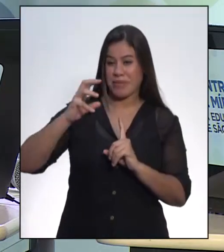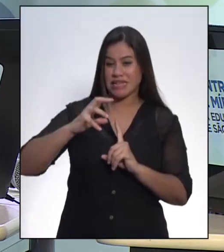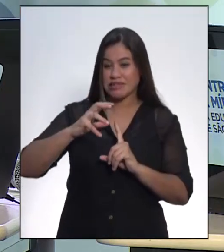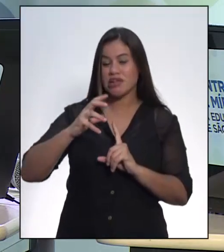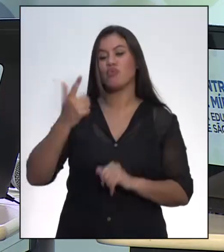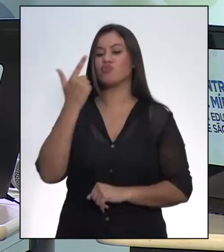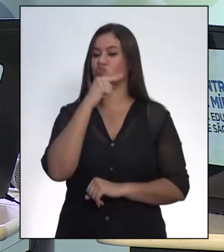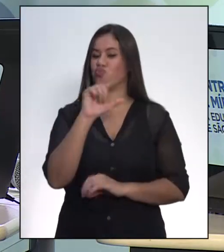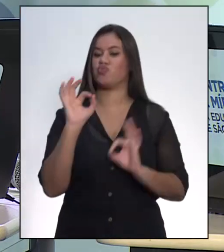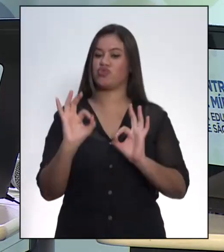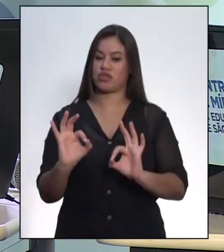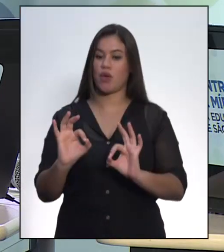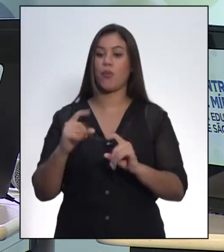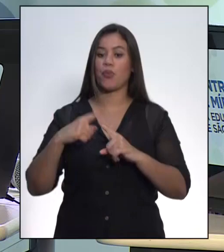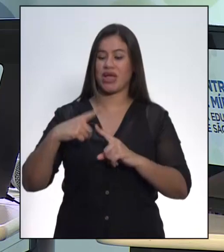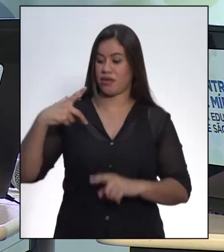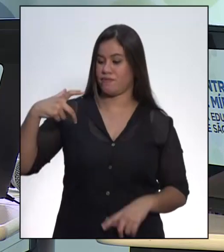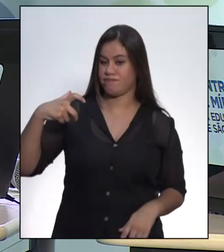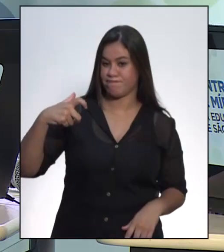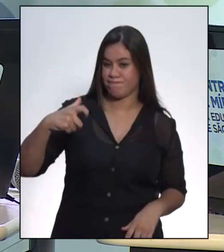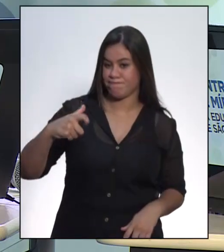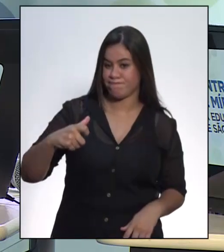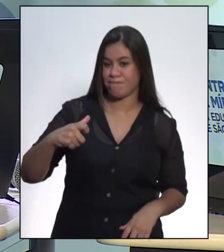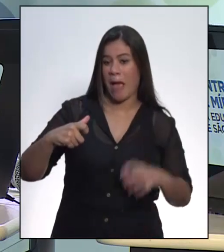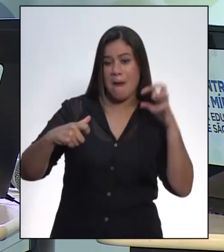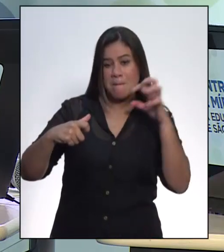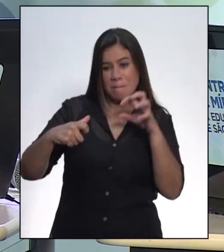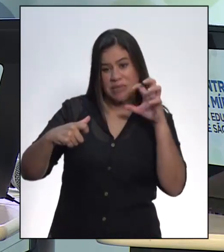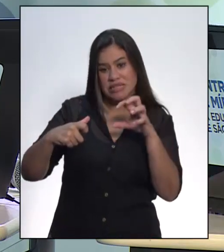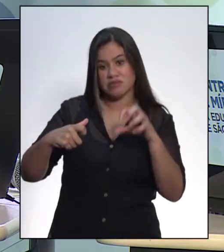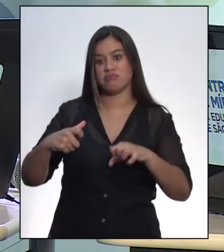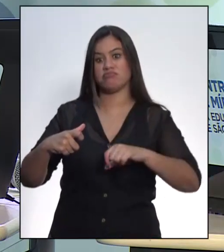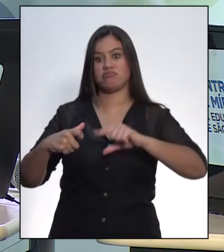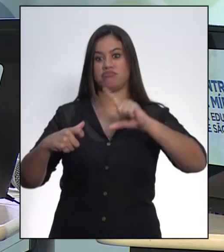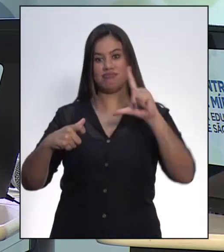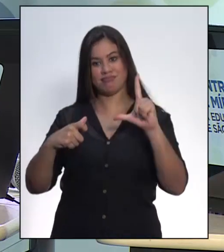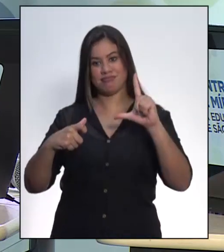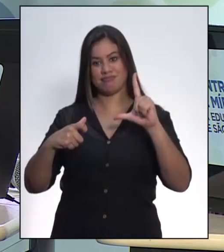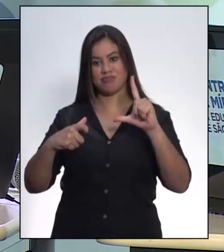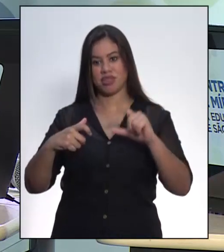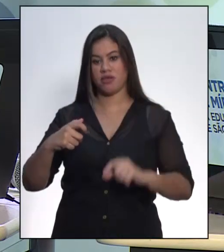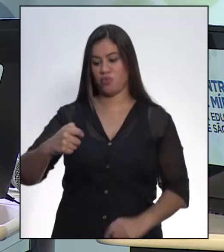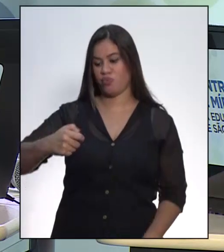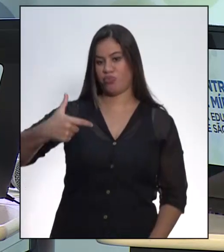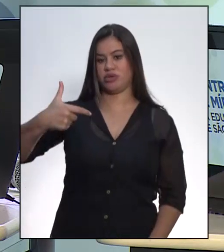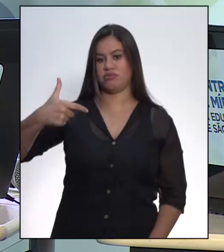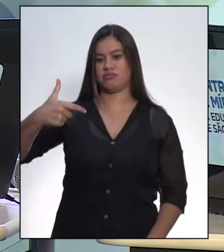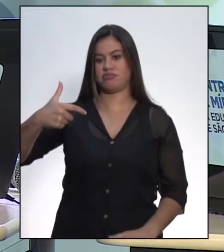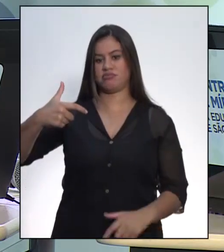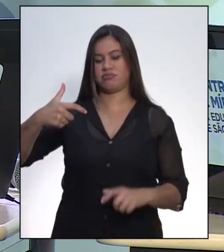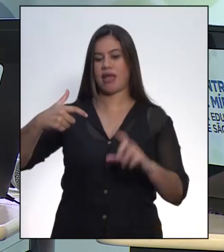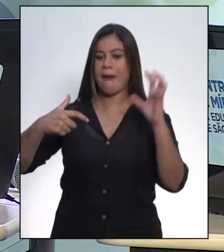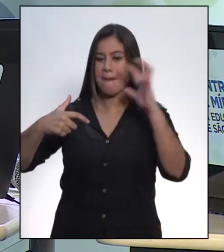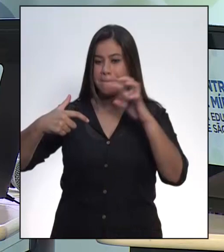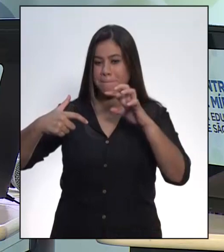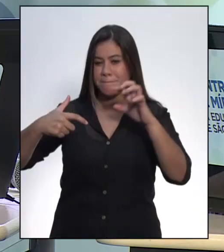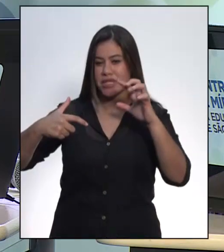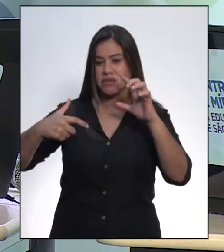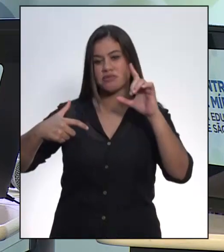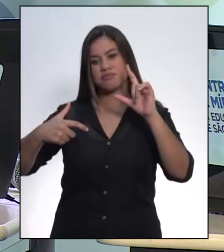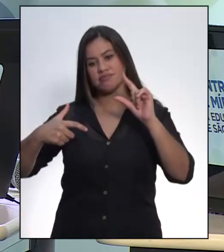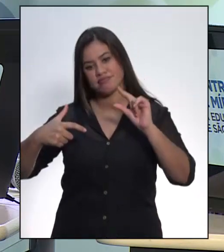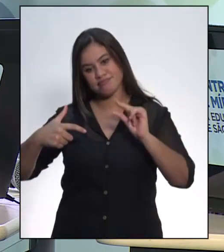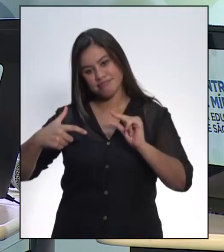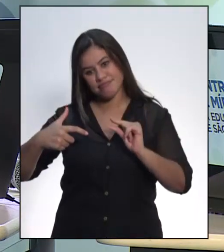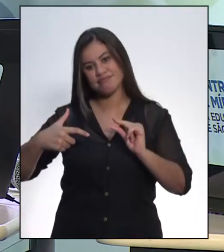Porque quando a gente aperta o êmbolo da seringa, a gente aumenta a pressão. Quando eu solto o êmbolo, a minha pressão